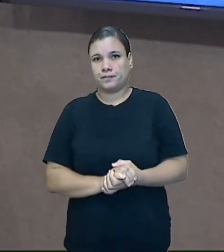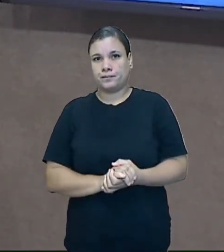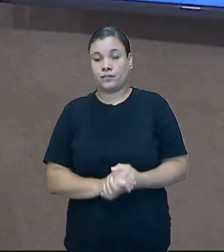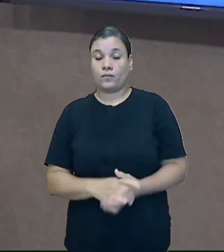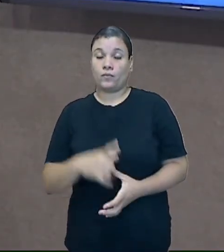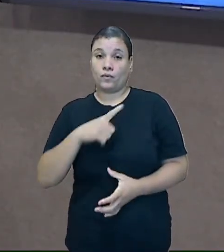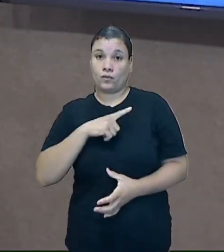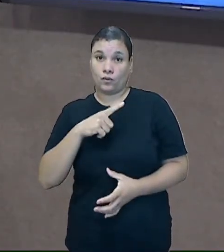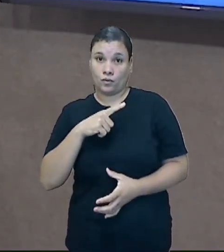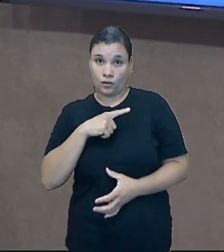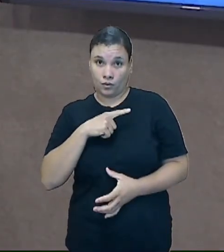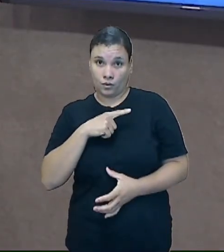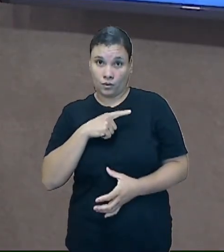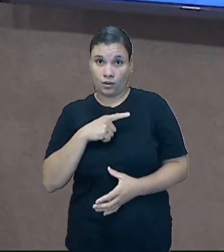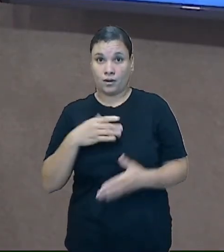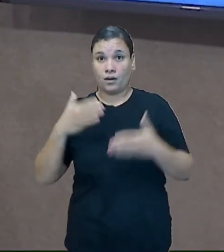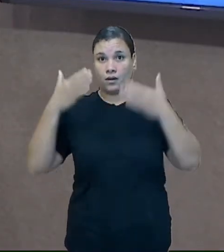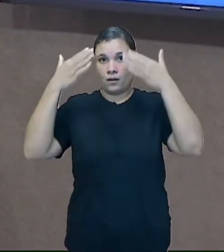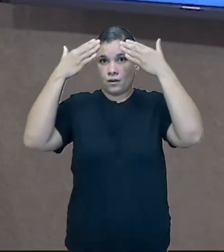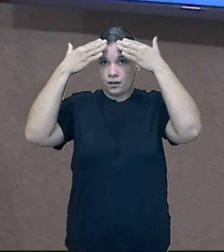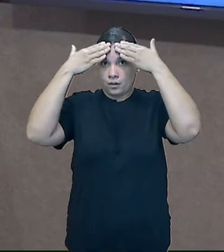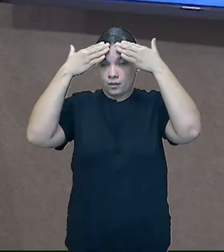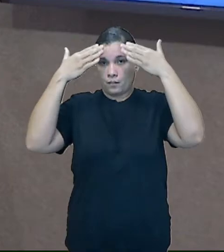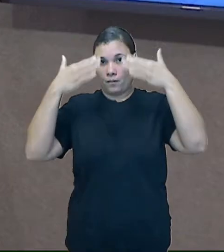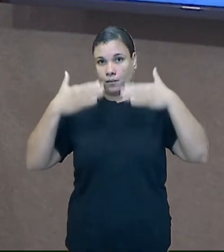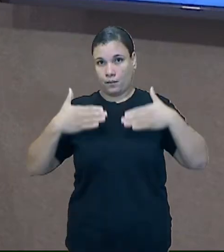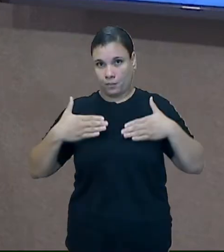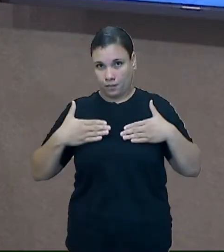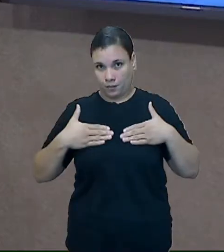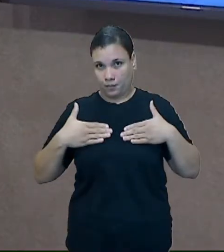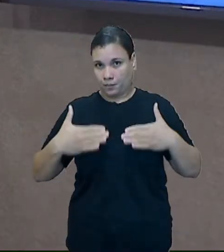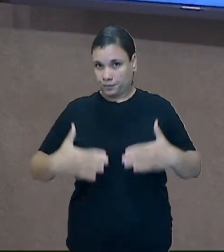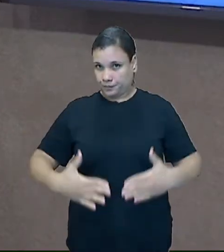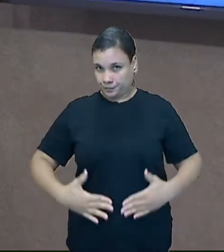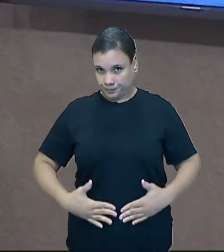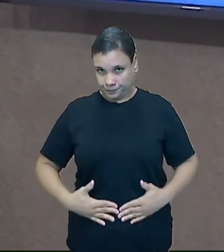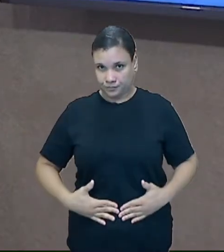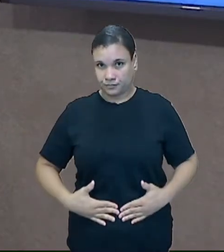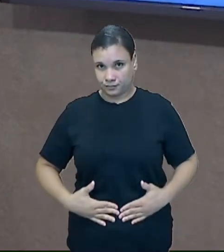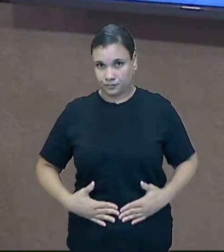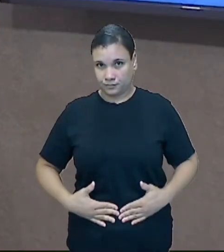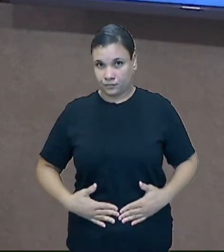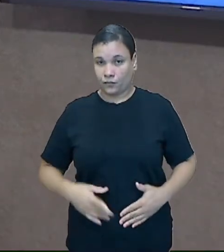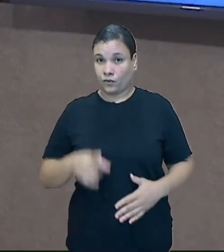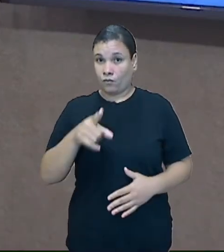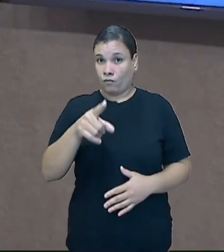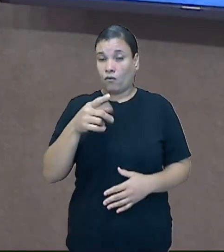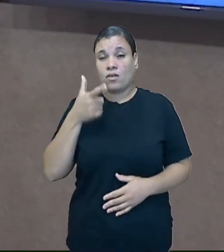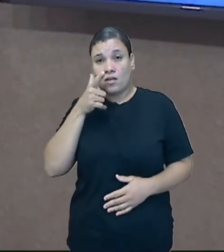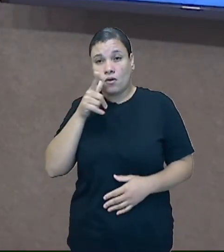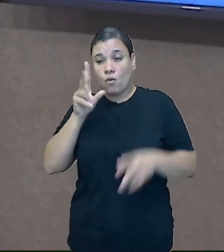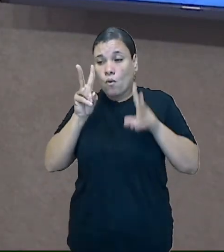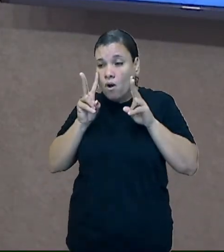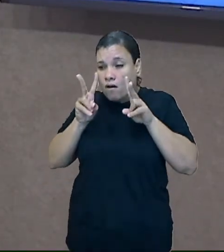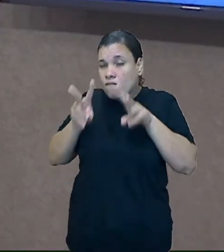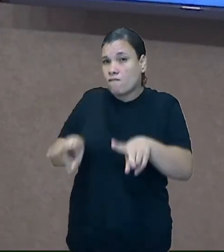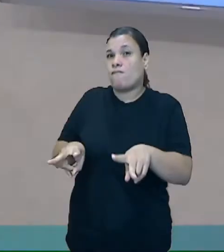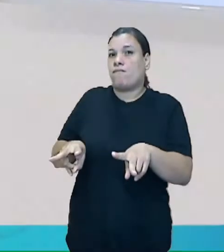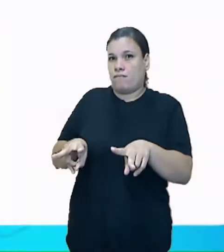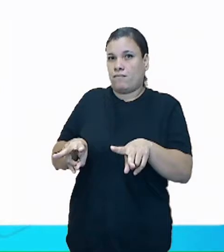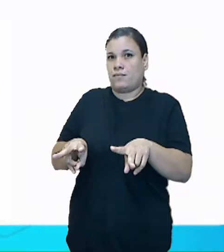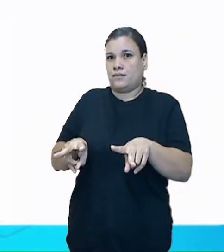dar estrutura a ele interna, mas ele tem essa estruturação externa. Outra coisa que eles